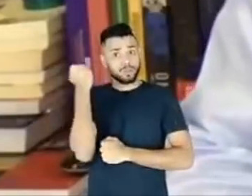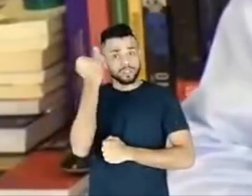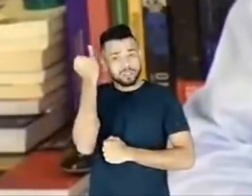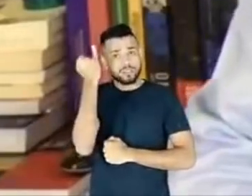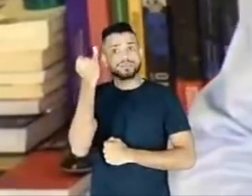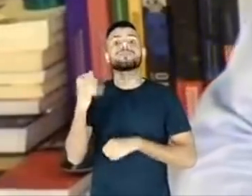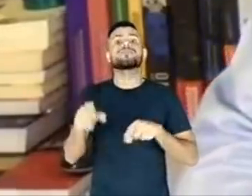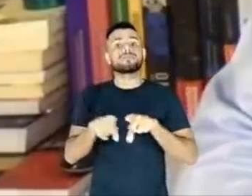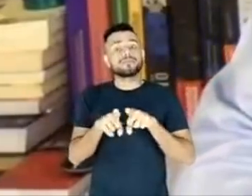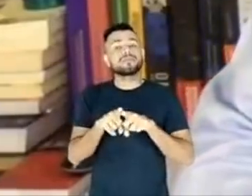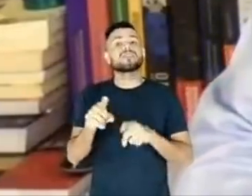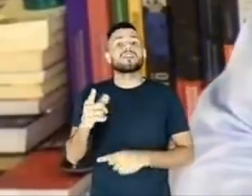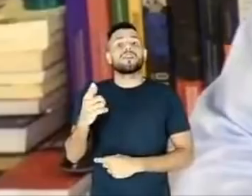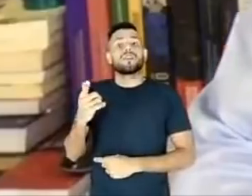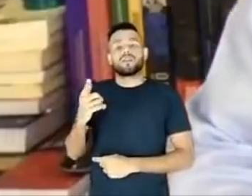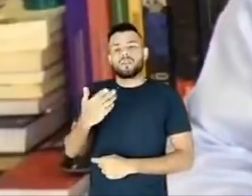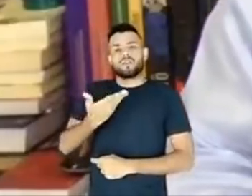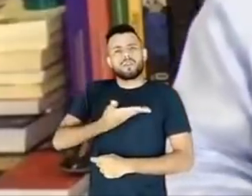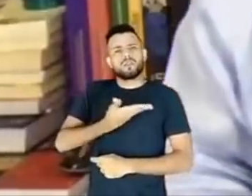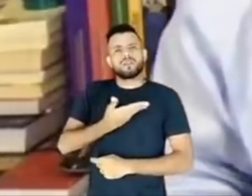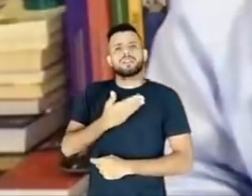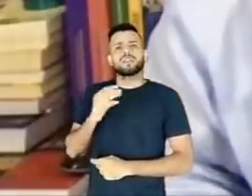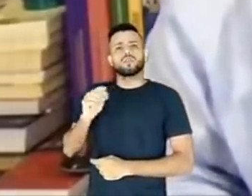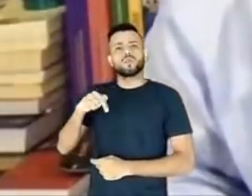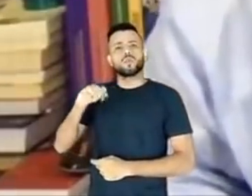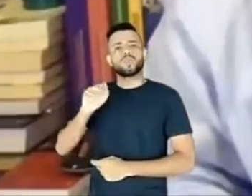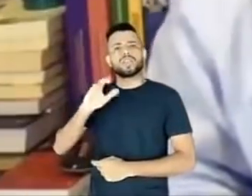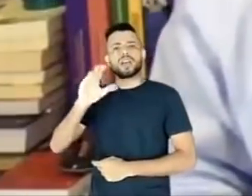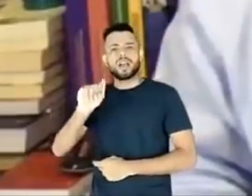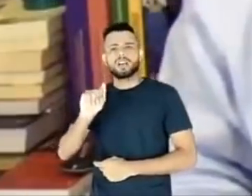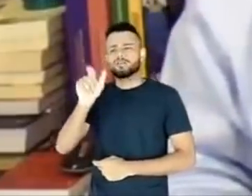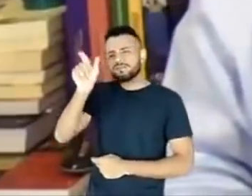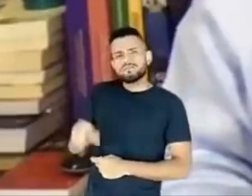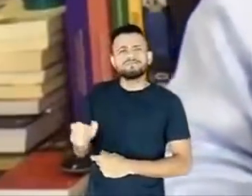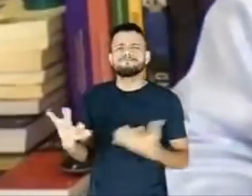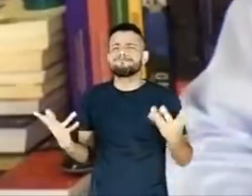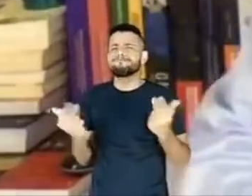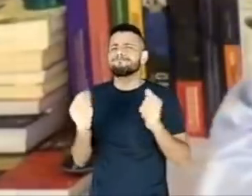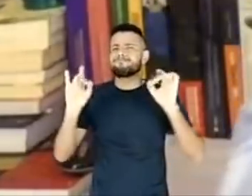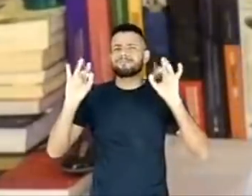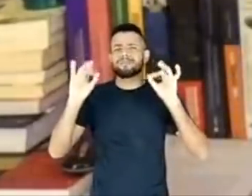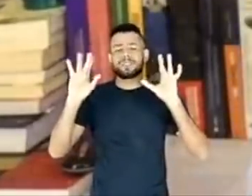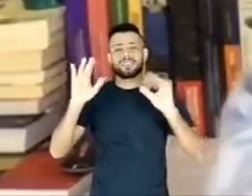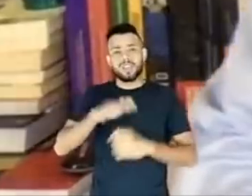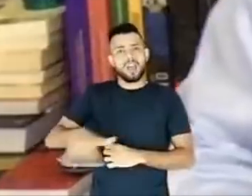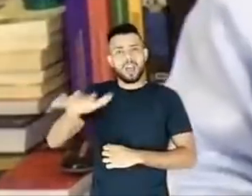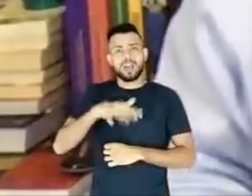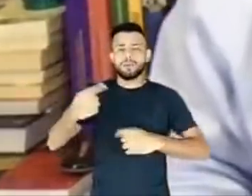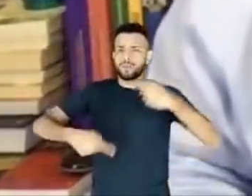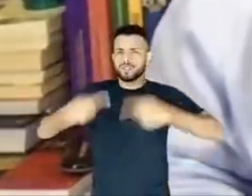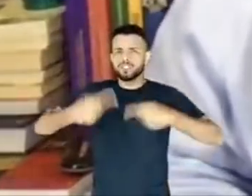companheiro Pepe Mujica, uma das figuras mais extraordinárias que eu conheci na vida política. E falando em nome dele, eu